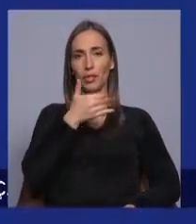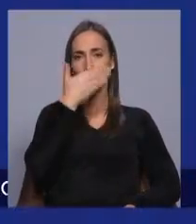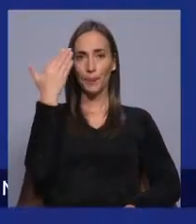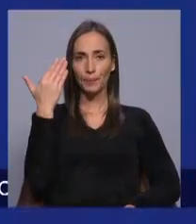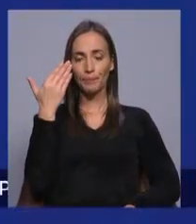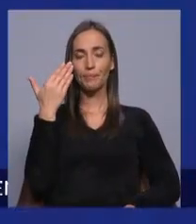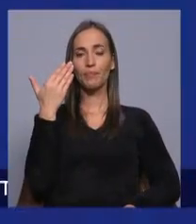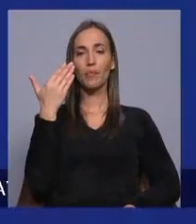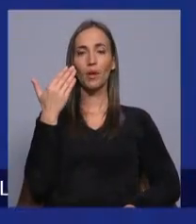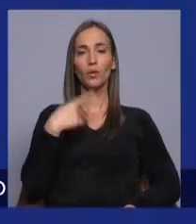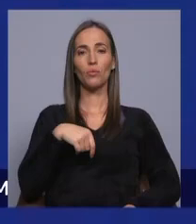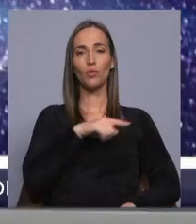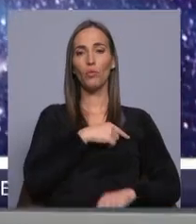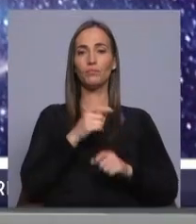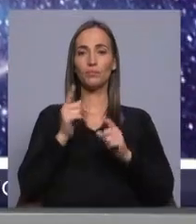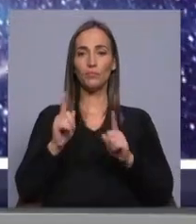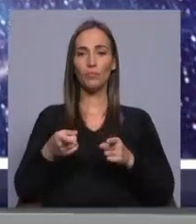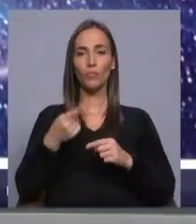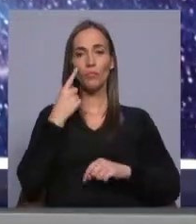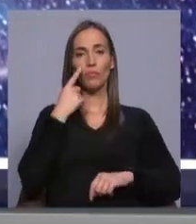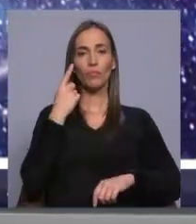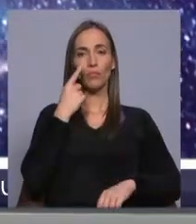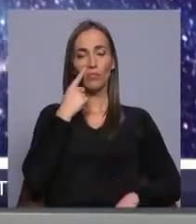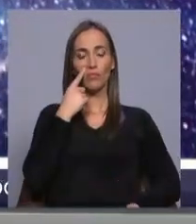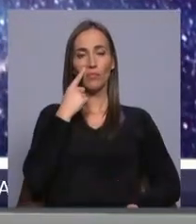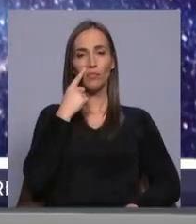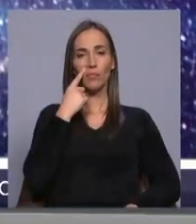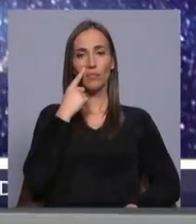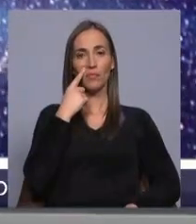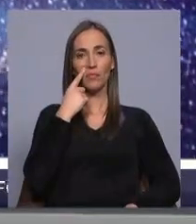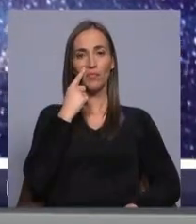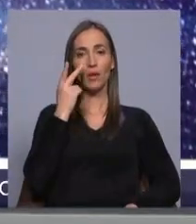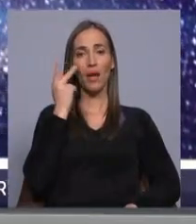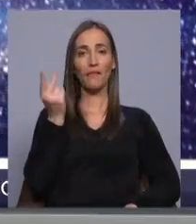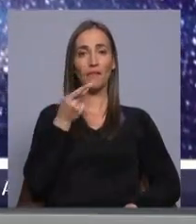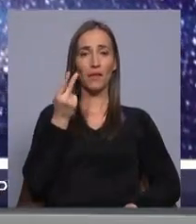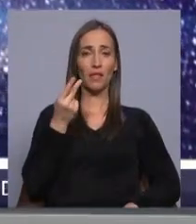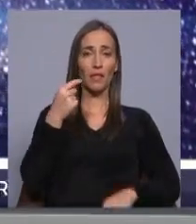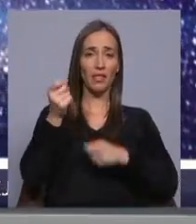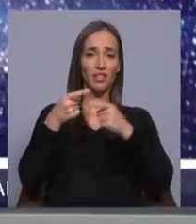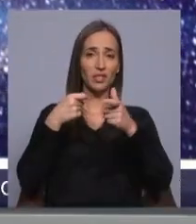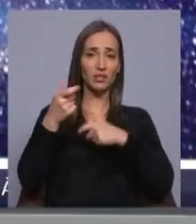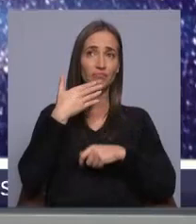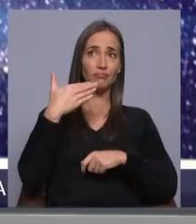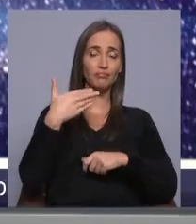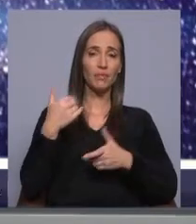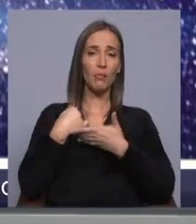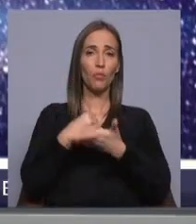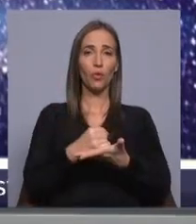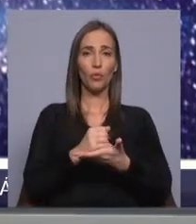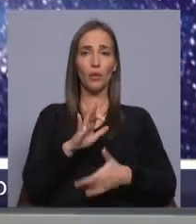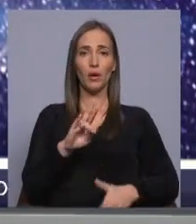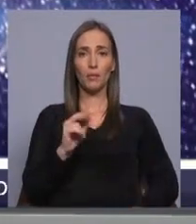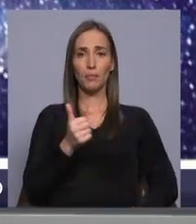dia, Cristiana. Começamos por conhecer as vidas de estrelas gigantes e com a ajuda do Hubble e de uma